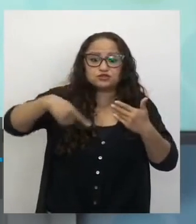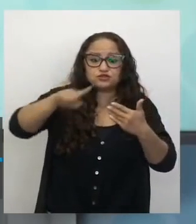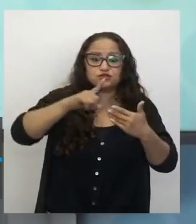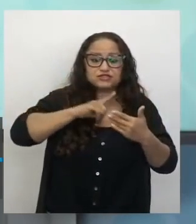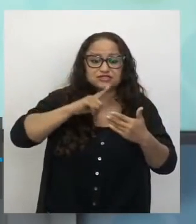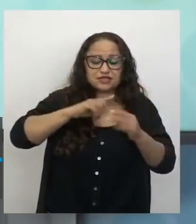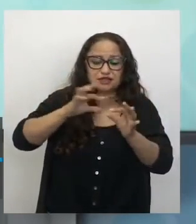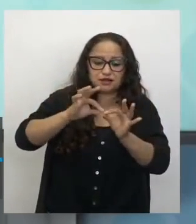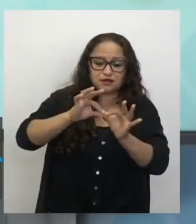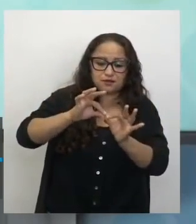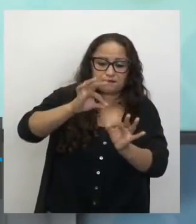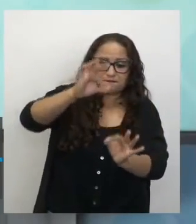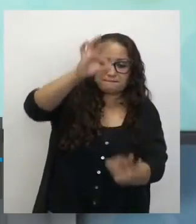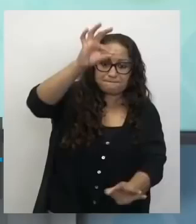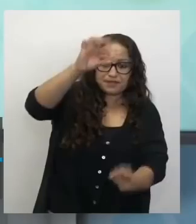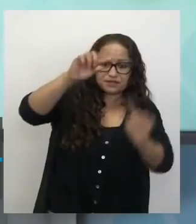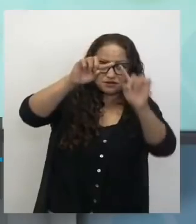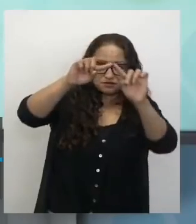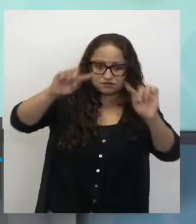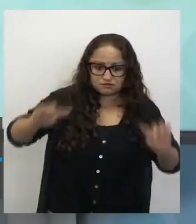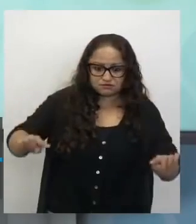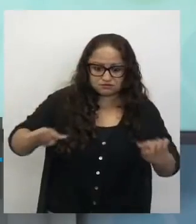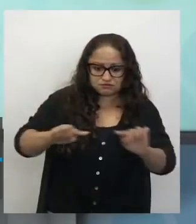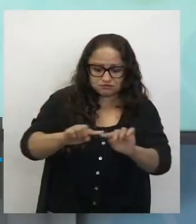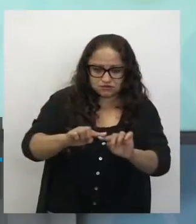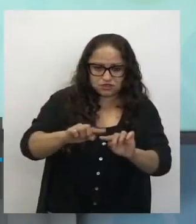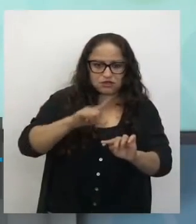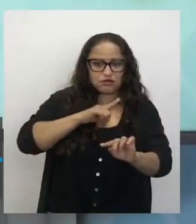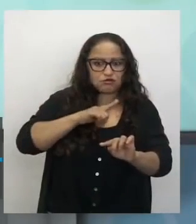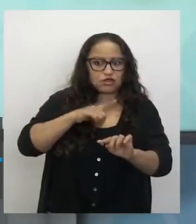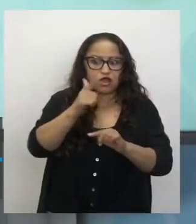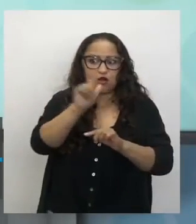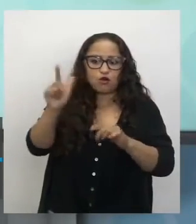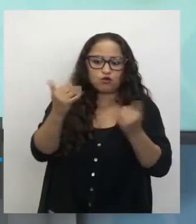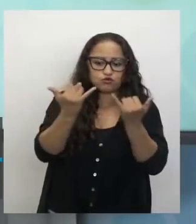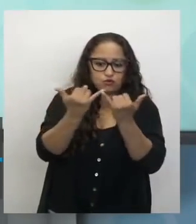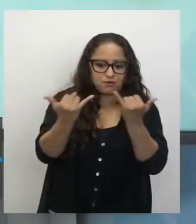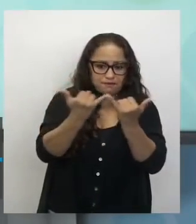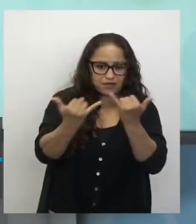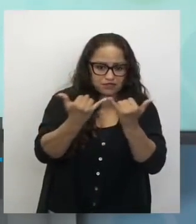o lado de um triângulo, né? E a gente tem um outro semelhante,